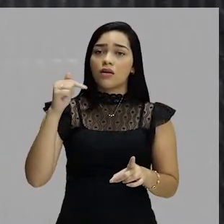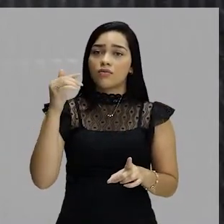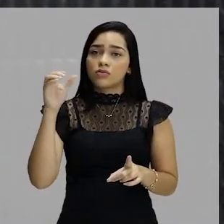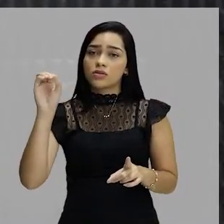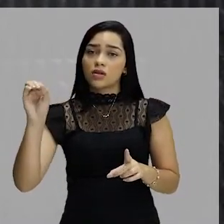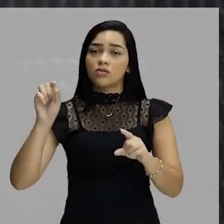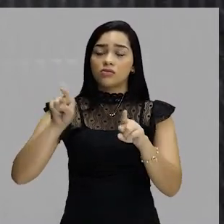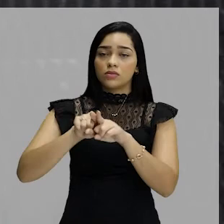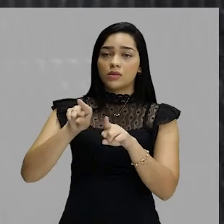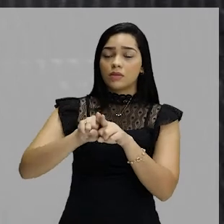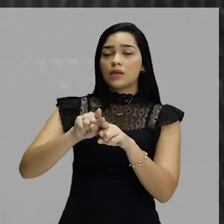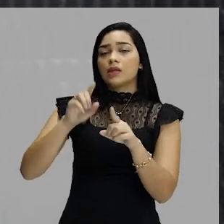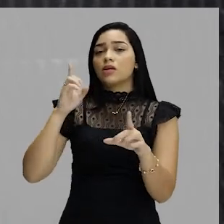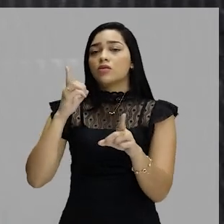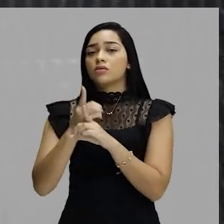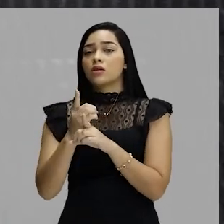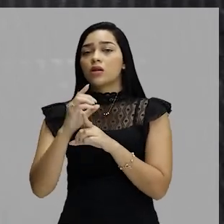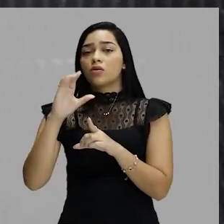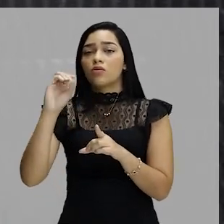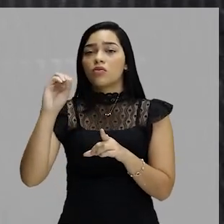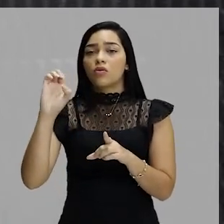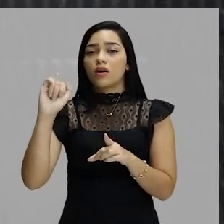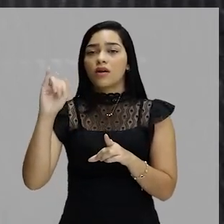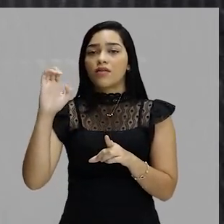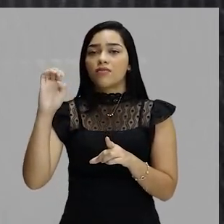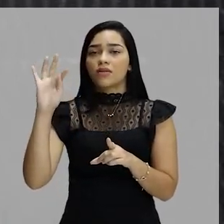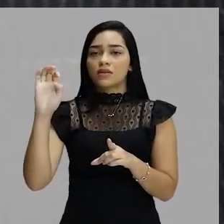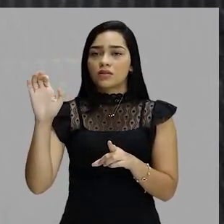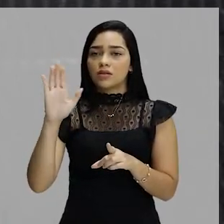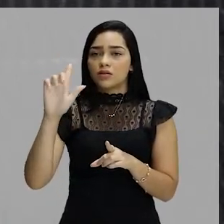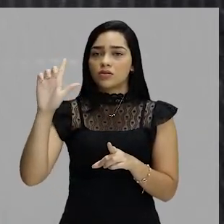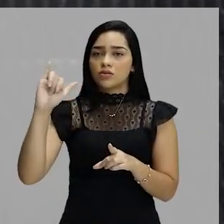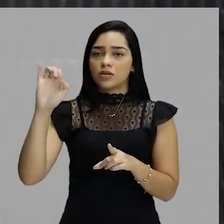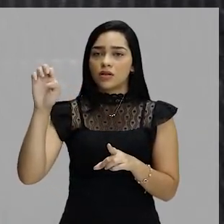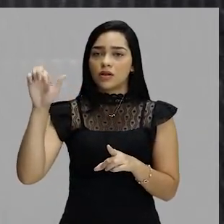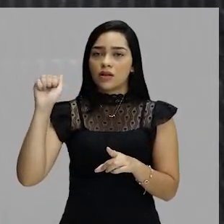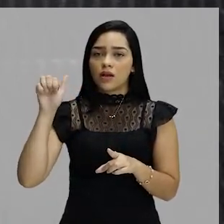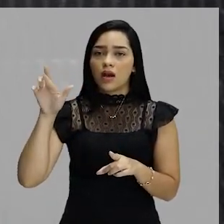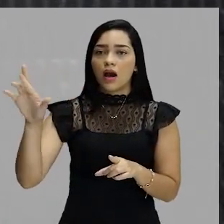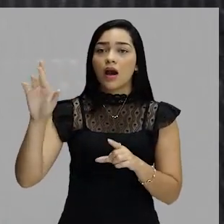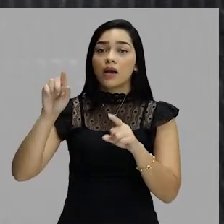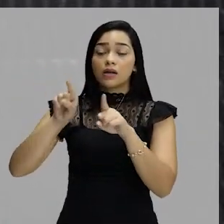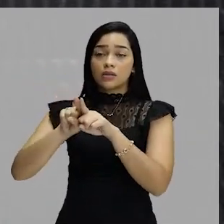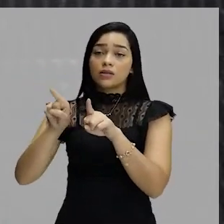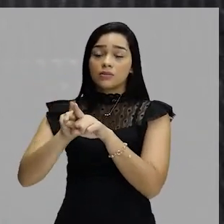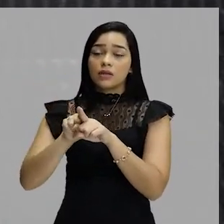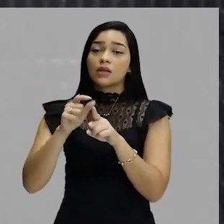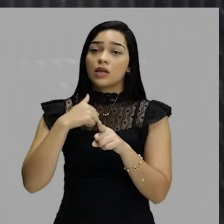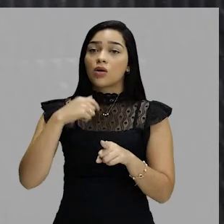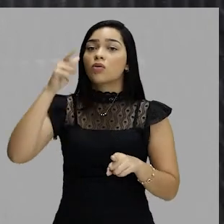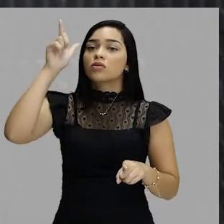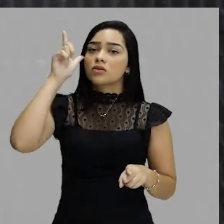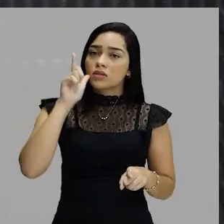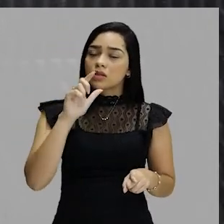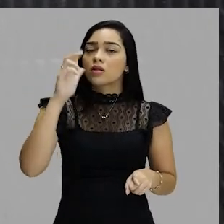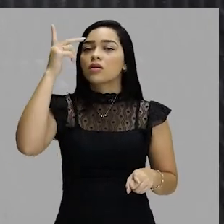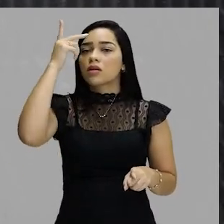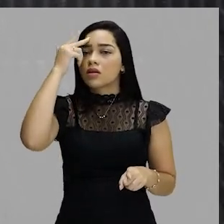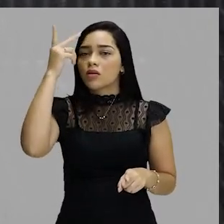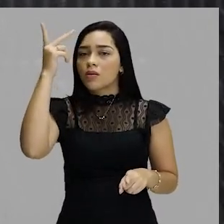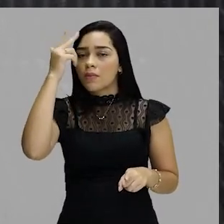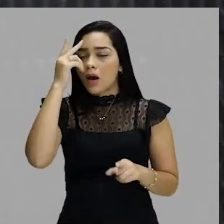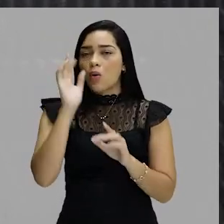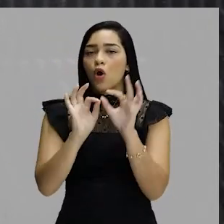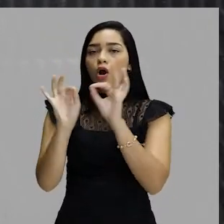certo? Encontrei o coeficiente linear e eu consegui tranquilamente esboçar